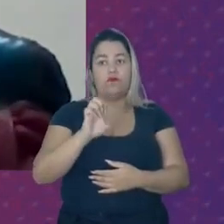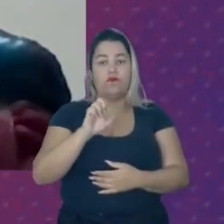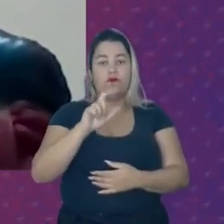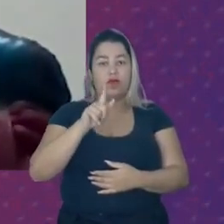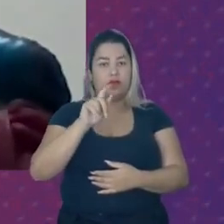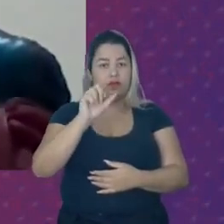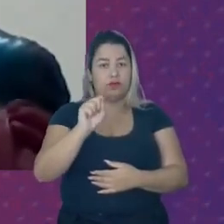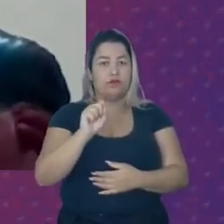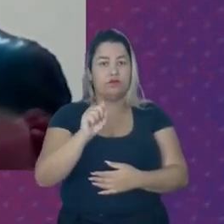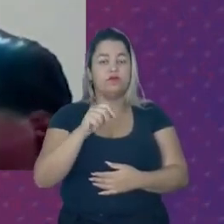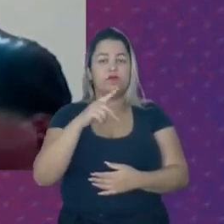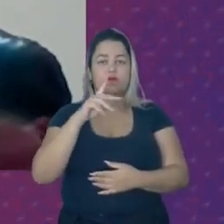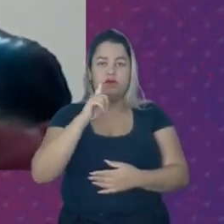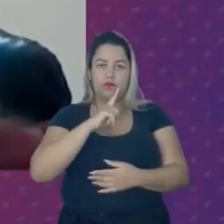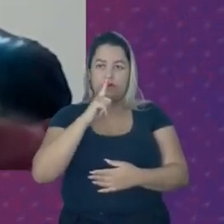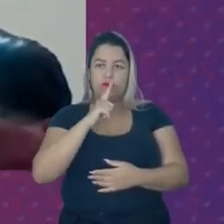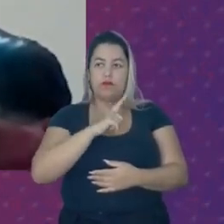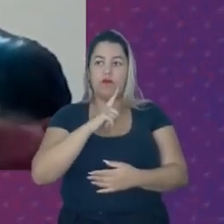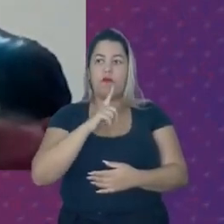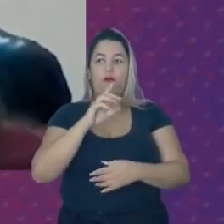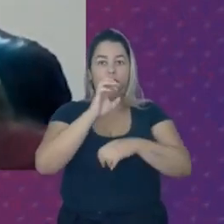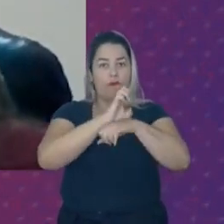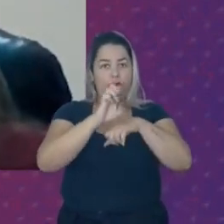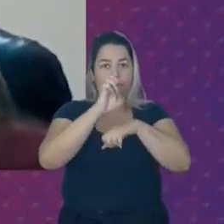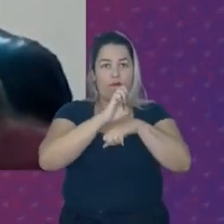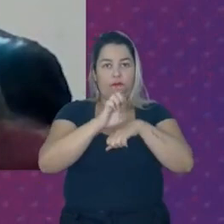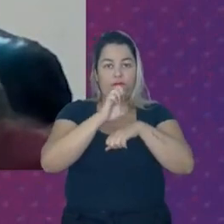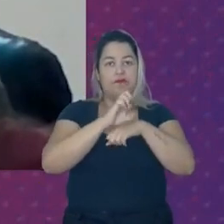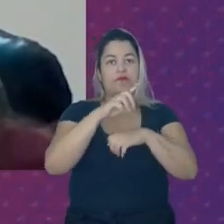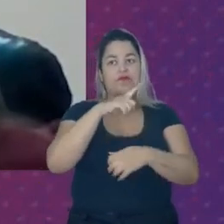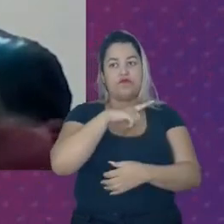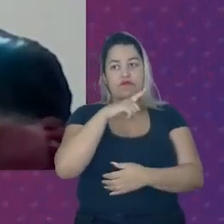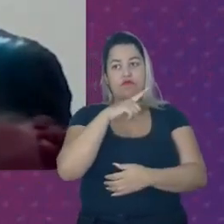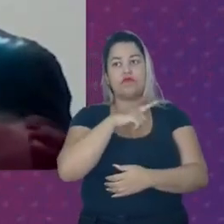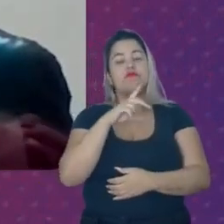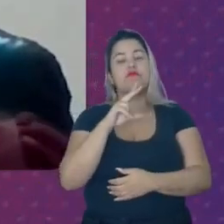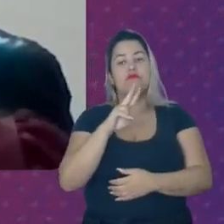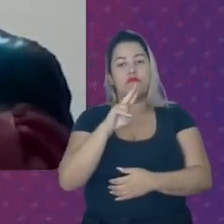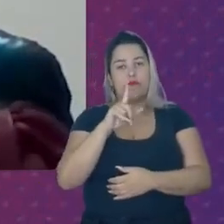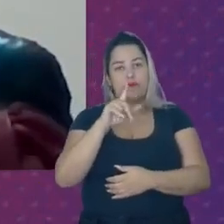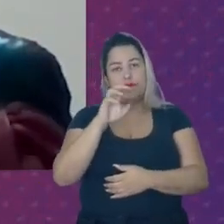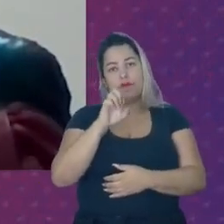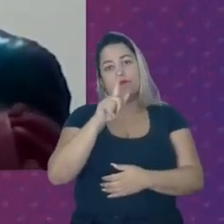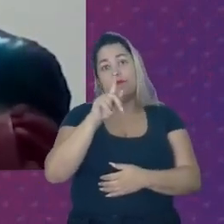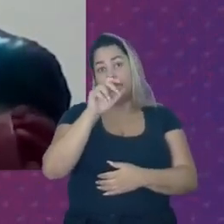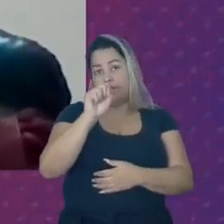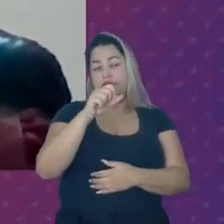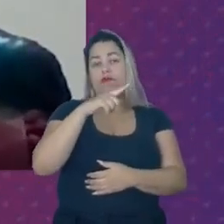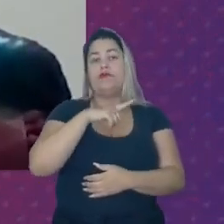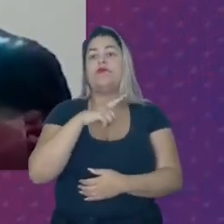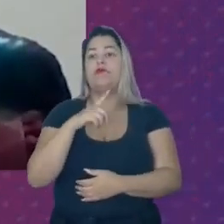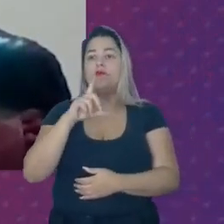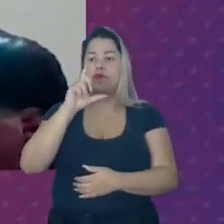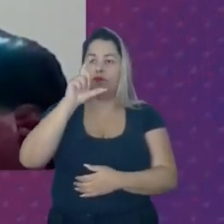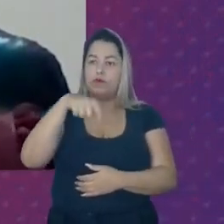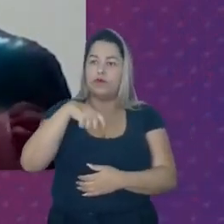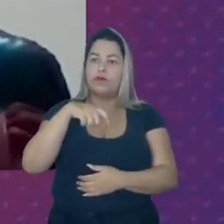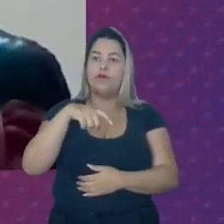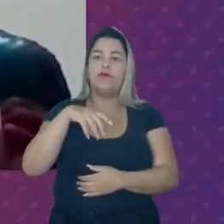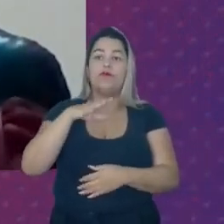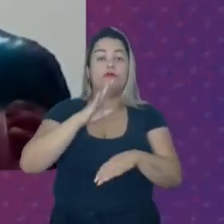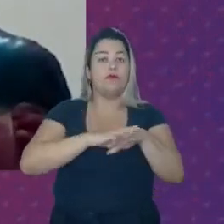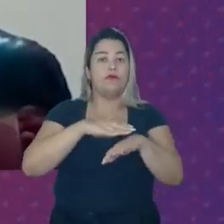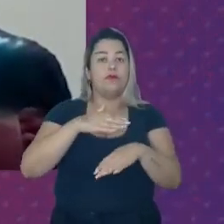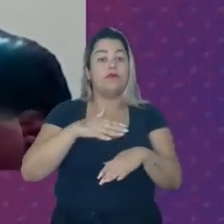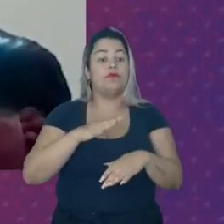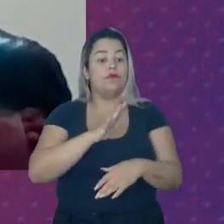programa federal, e aqui no estado do Ceará nós também temos o Vale Gás estadual. A gente tem o Cartão Mais Infância, que é também